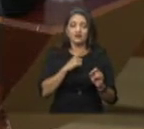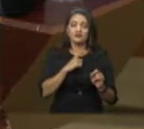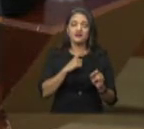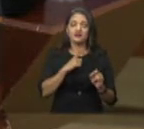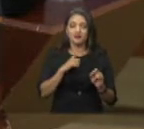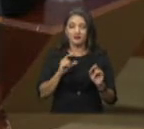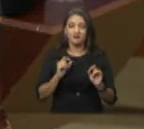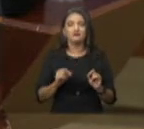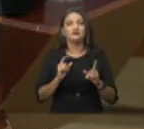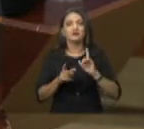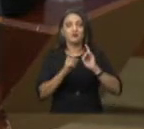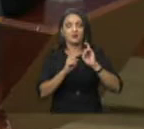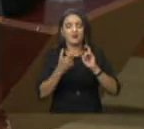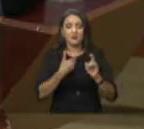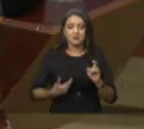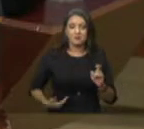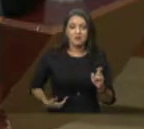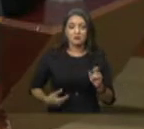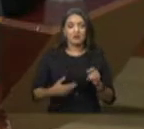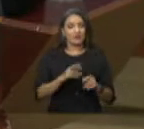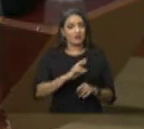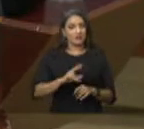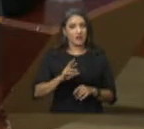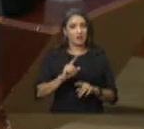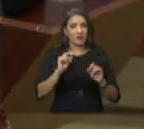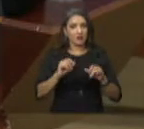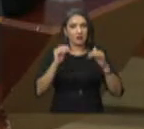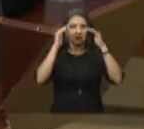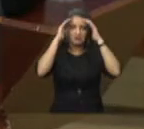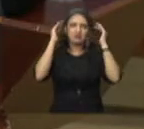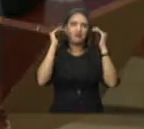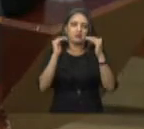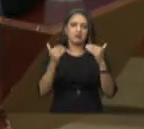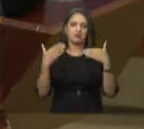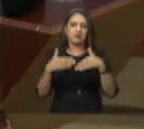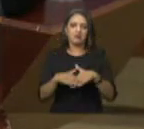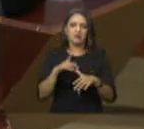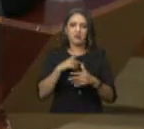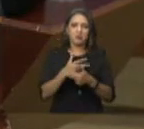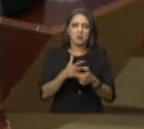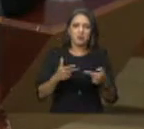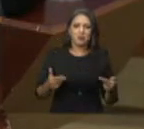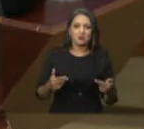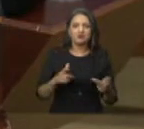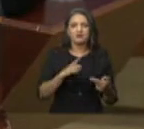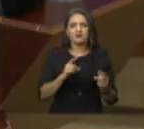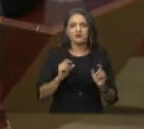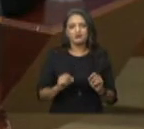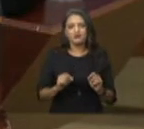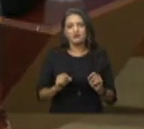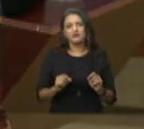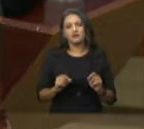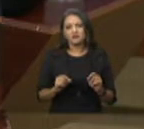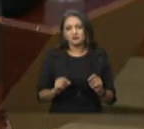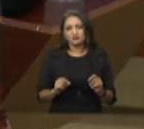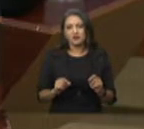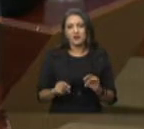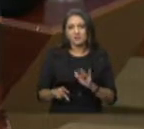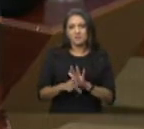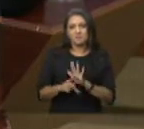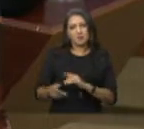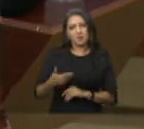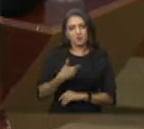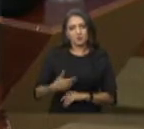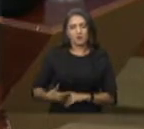administração pública nem se subordina a razões de Puro pragmatismo o governamental